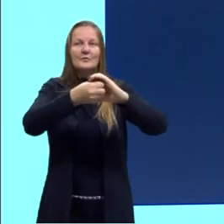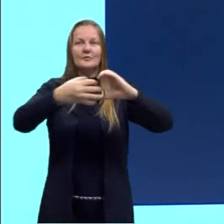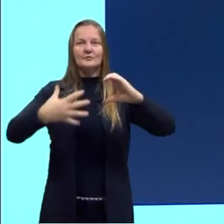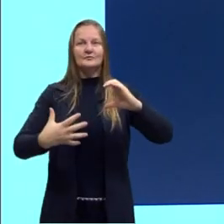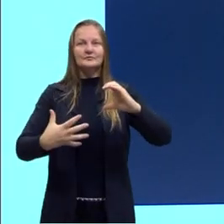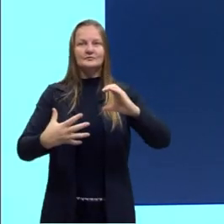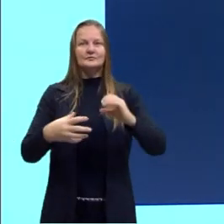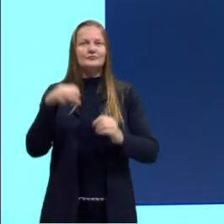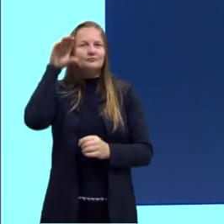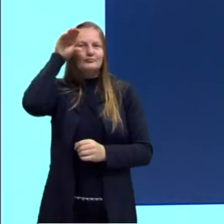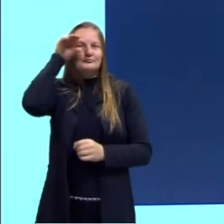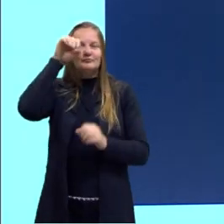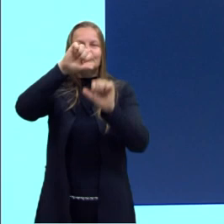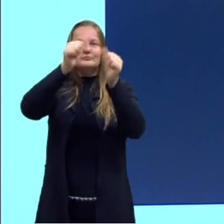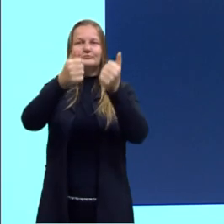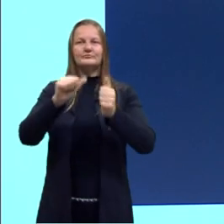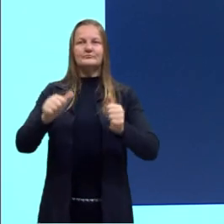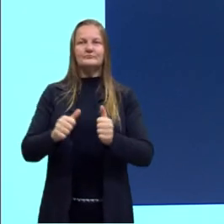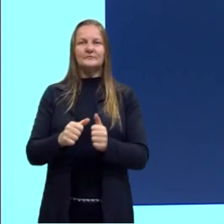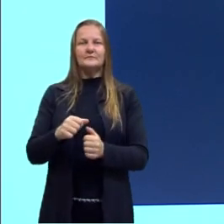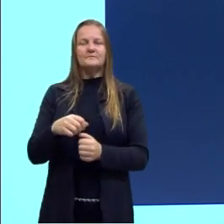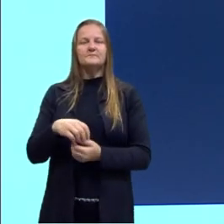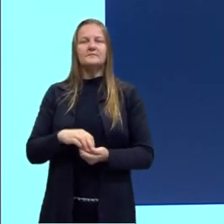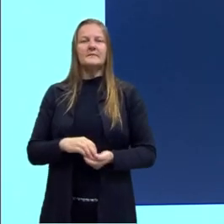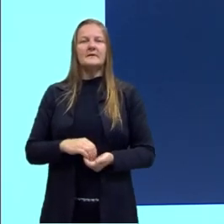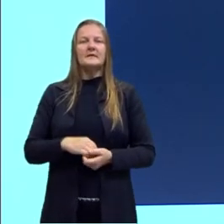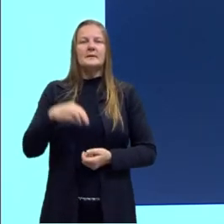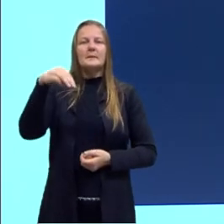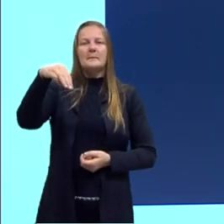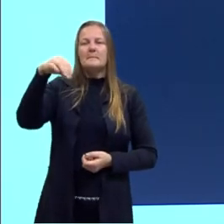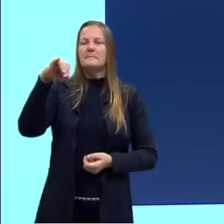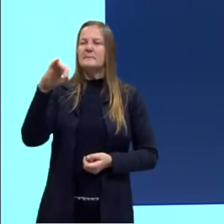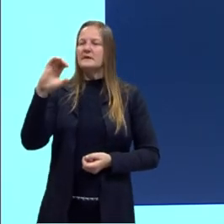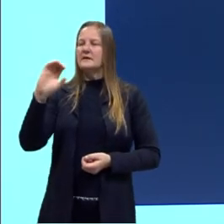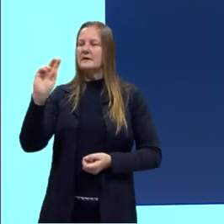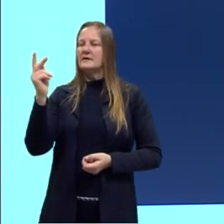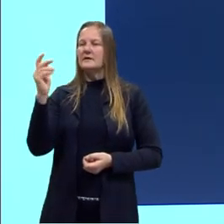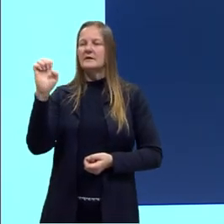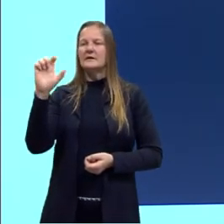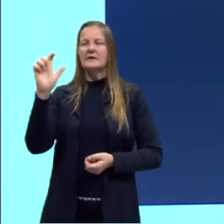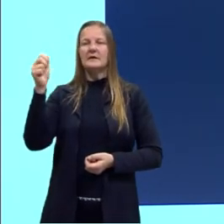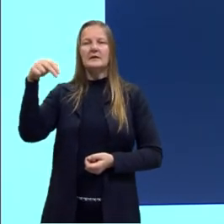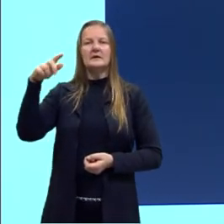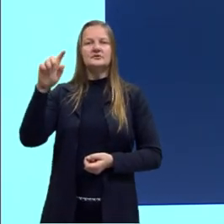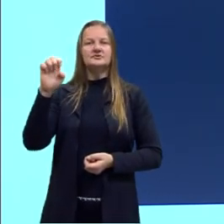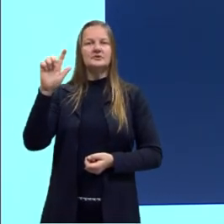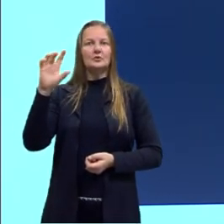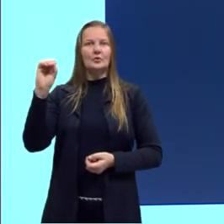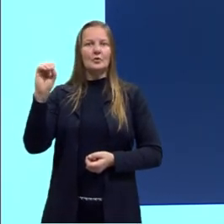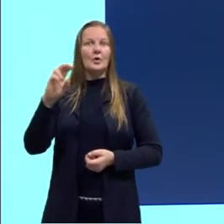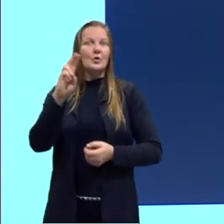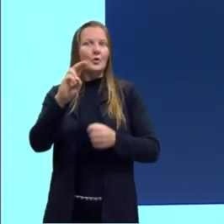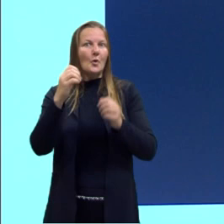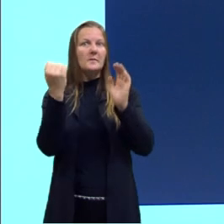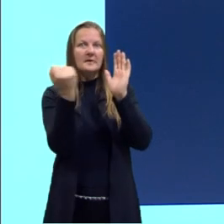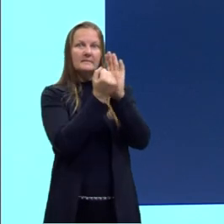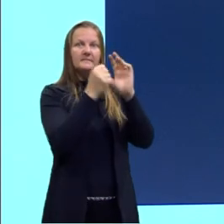escultura que essa é uma obra do Michelangelo de 1.499 D Ah tá